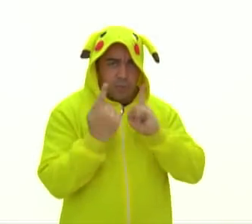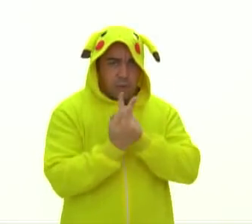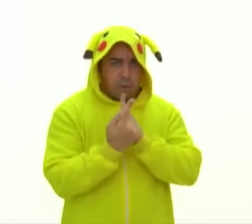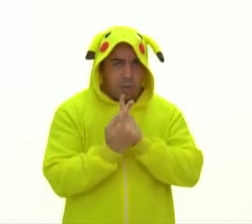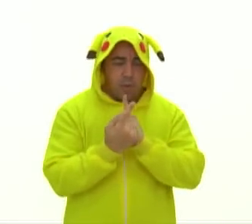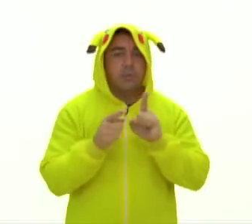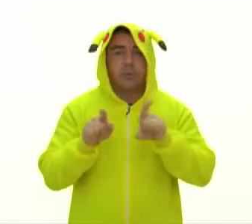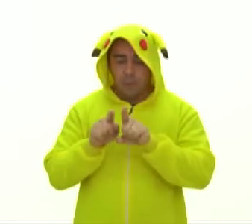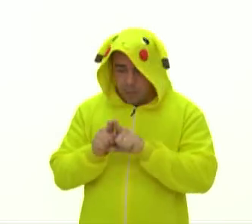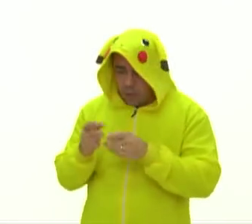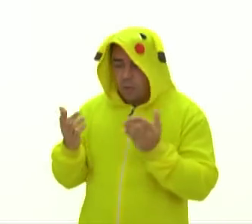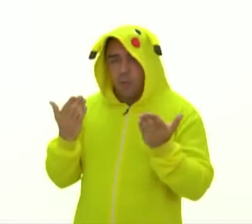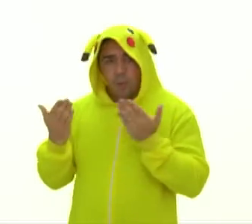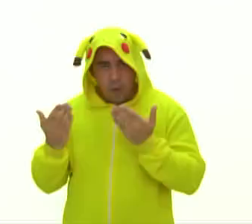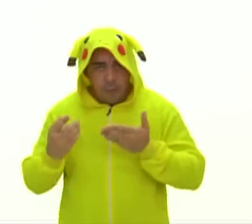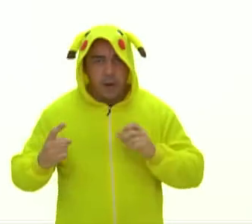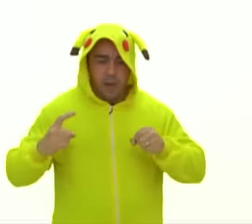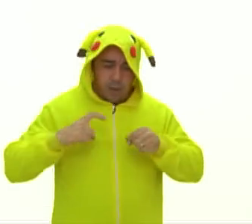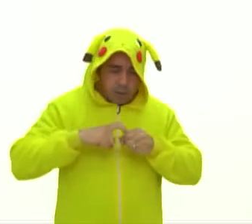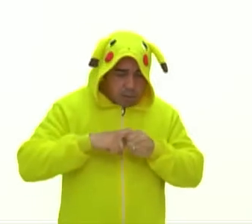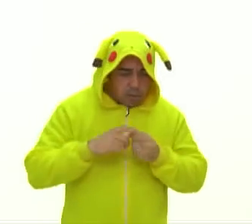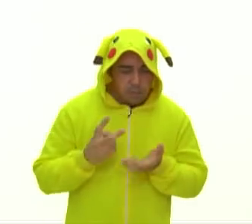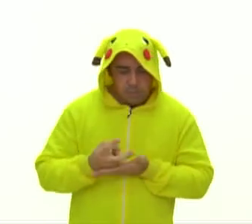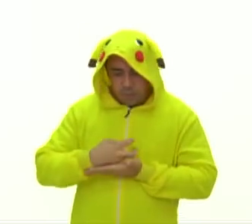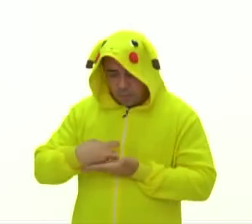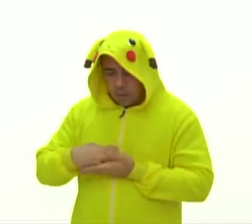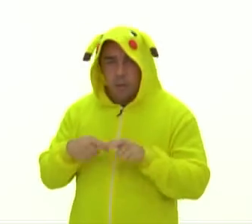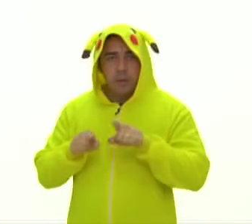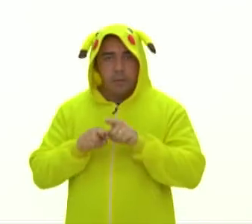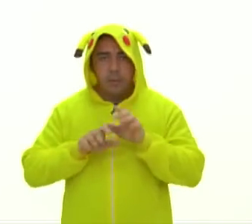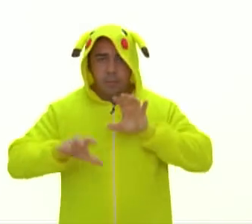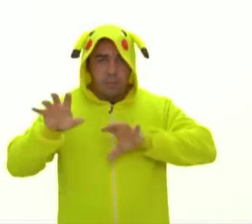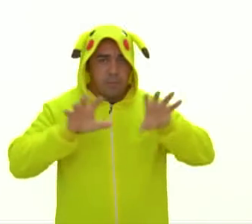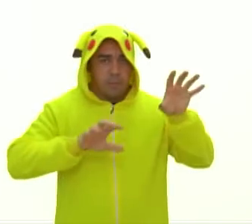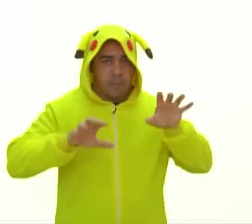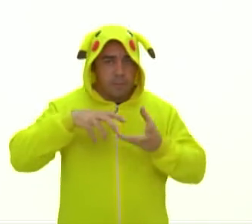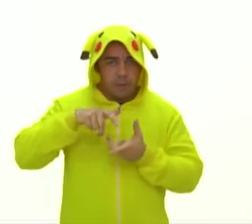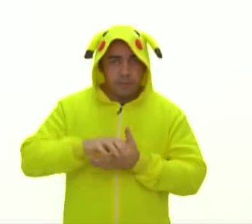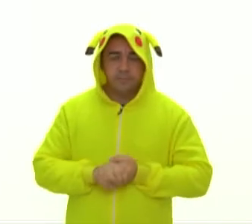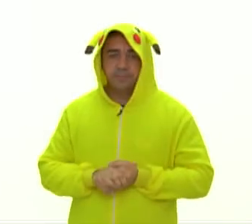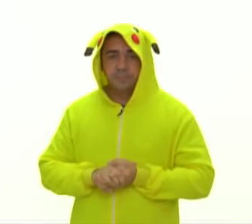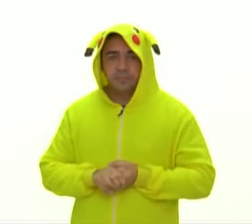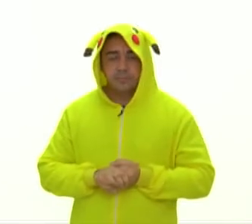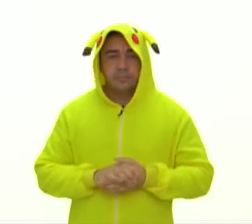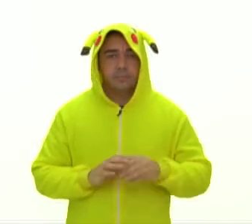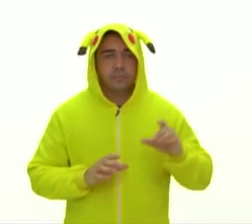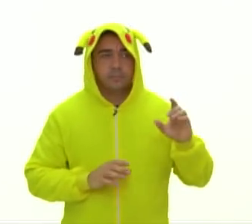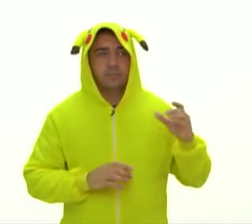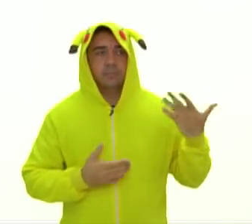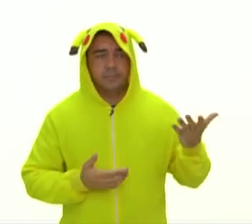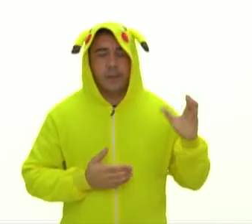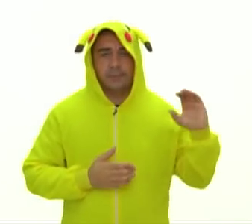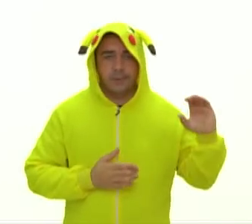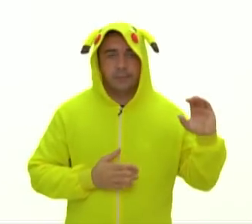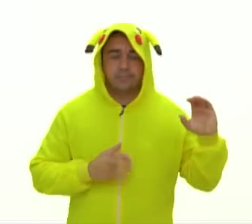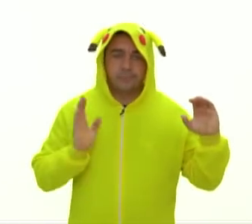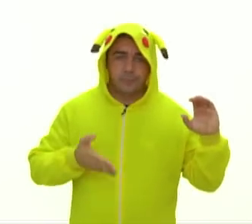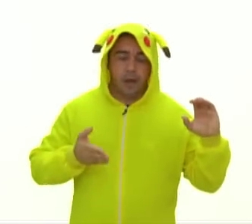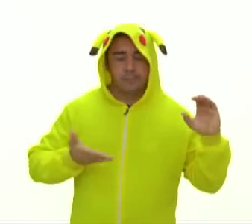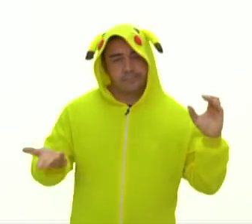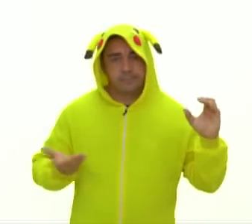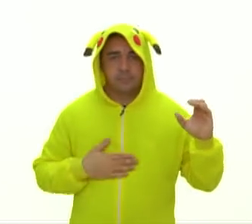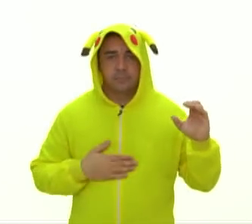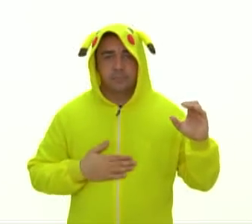dos embriões, a distribuição das espécies no planeta, também é uma evidência. DNA e biogeografia, a gente acabou de dizer que